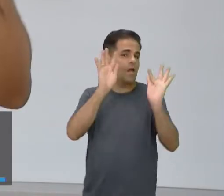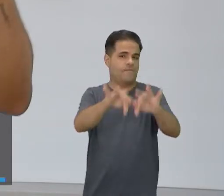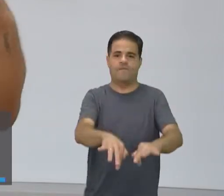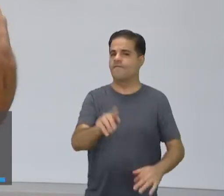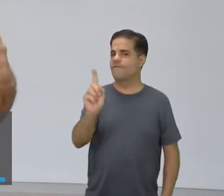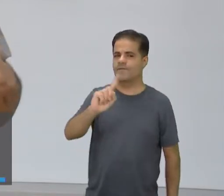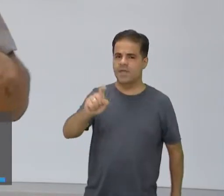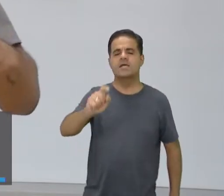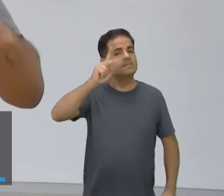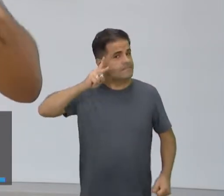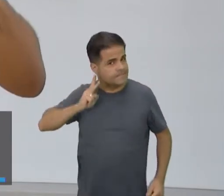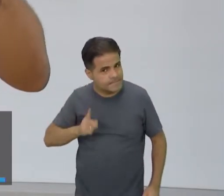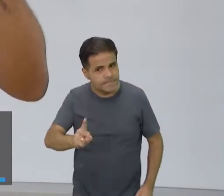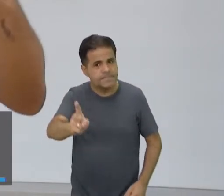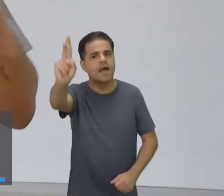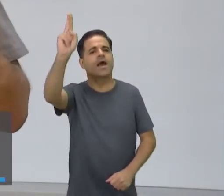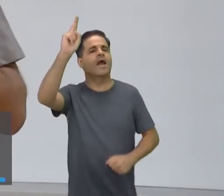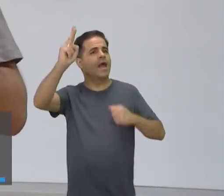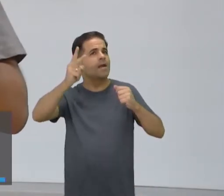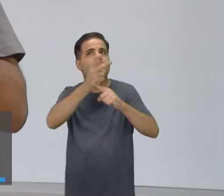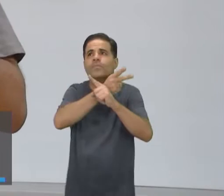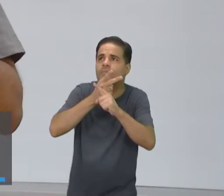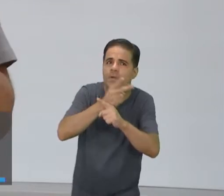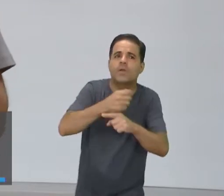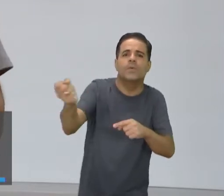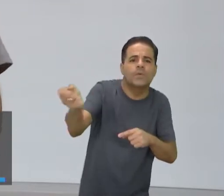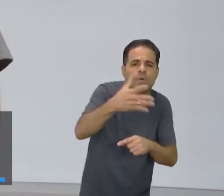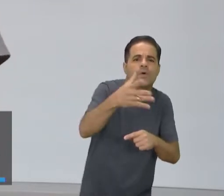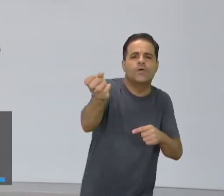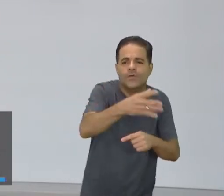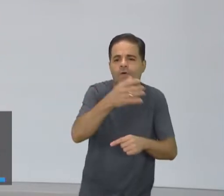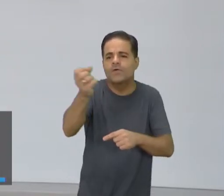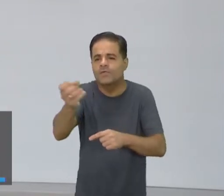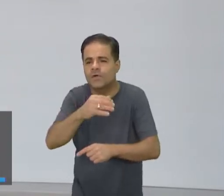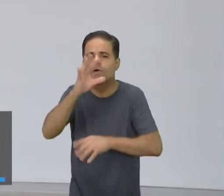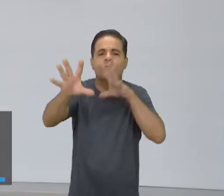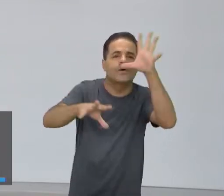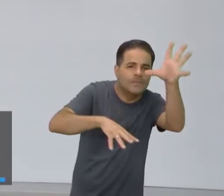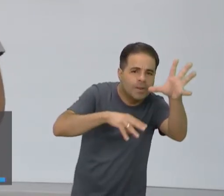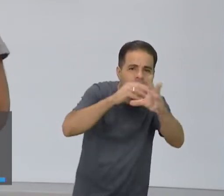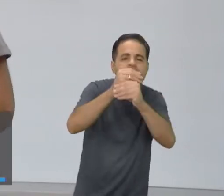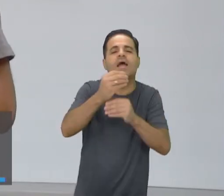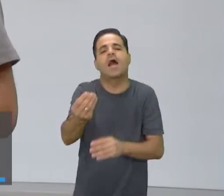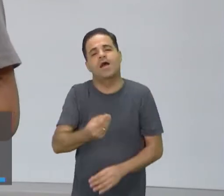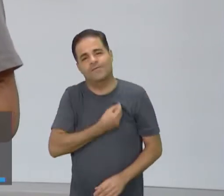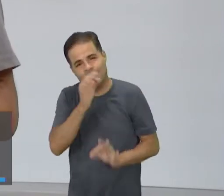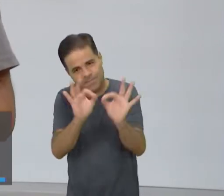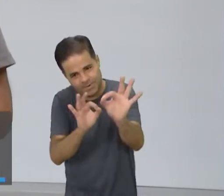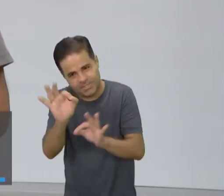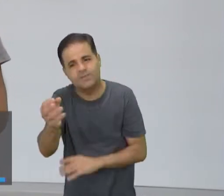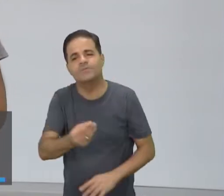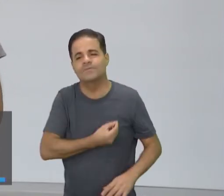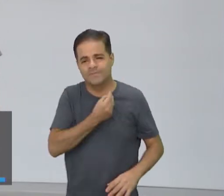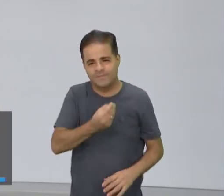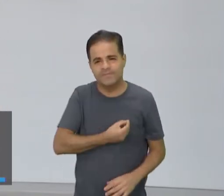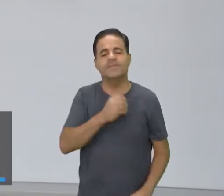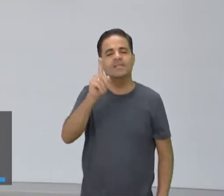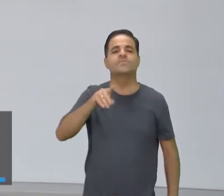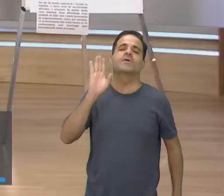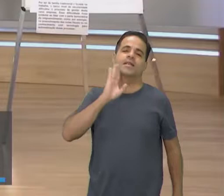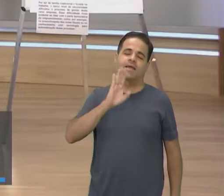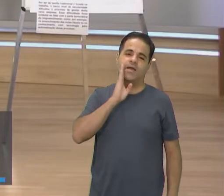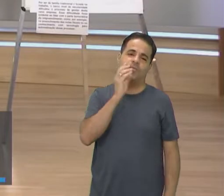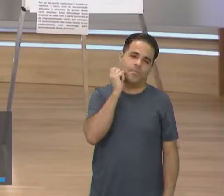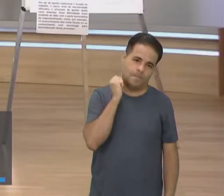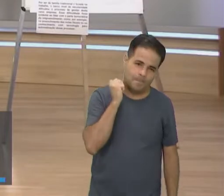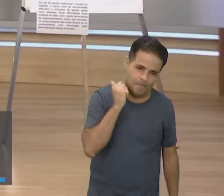Você sempre vai tá galgando alguma coisa para complementar esse projeto de vida. Isso é um empreendimento também. Legal. Tá certo? Muito